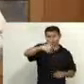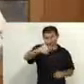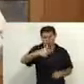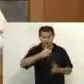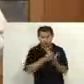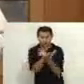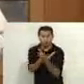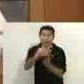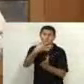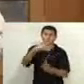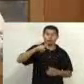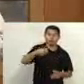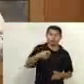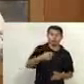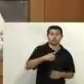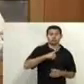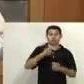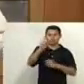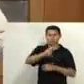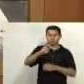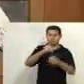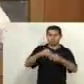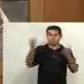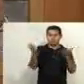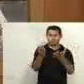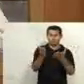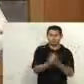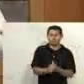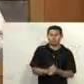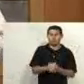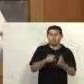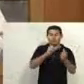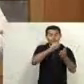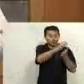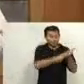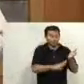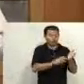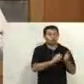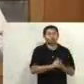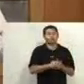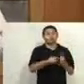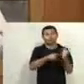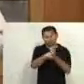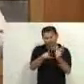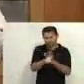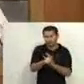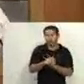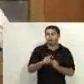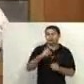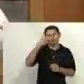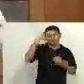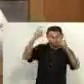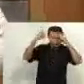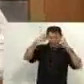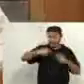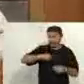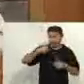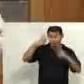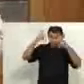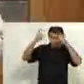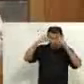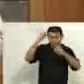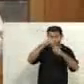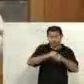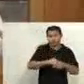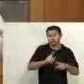desvio padrão de 4 mil que eu estou utilizando nesses exercícios, eles são fictícios. Foram dados que eu inventei, que eu coloquei no enunciado